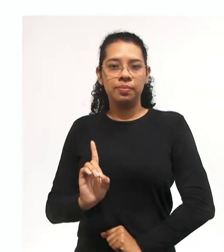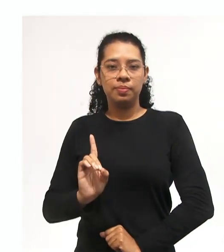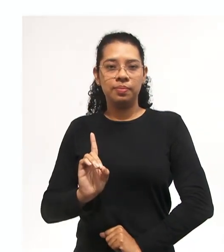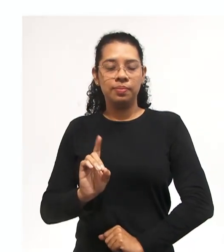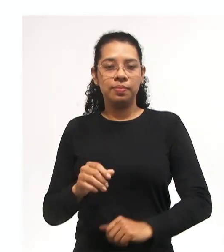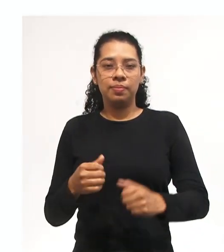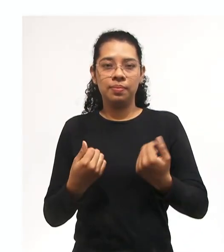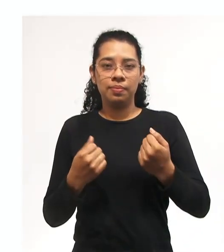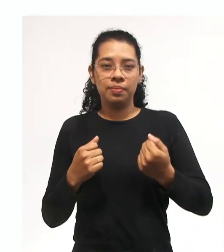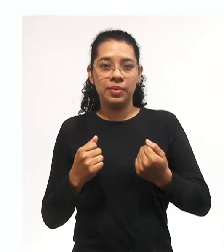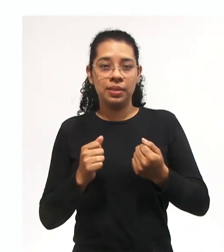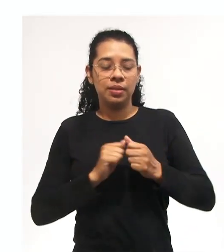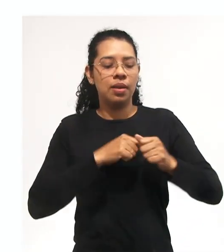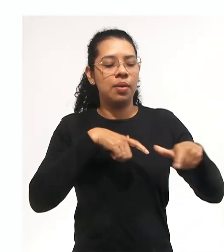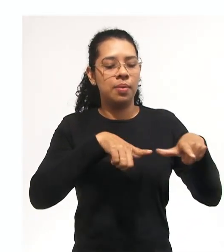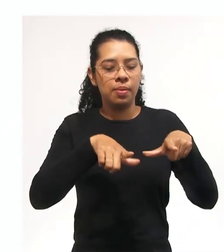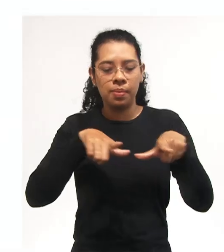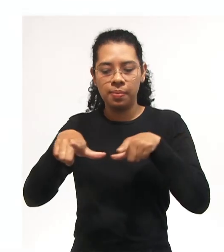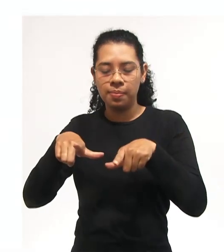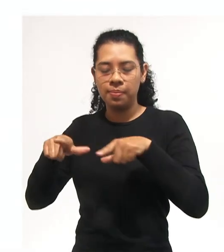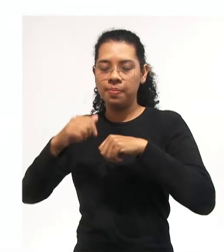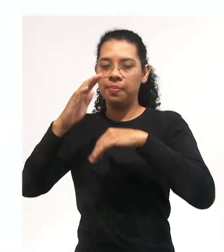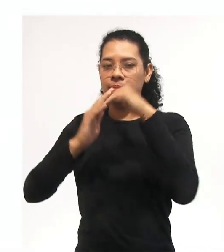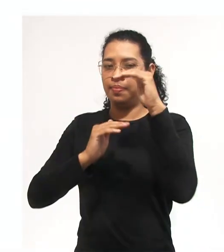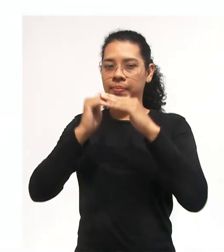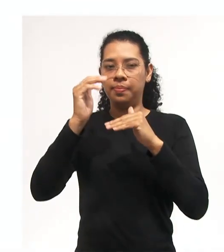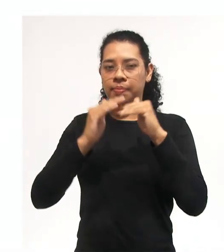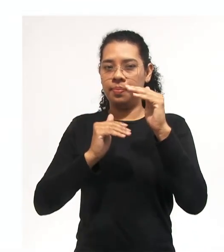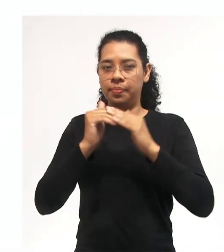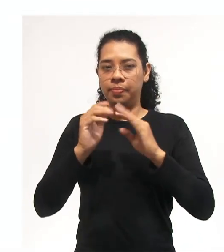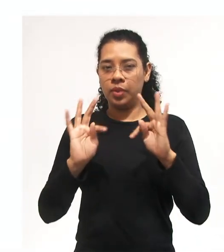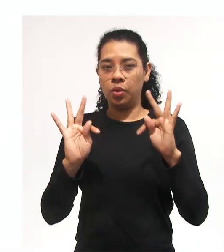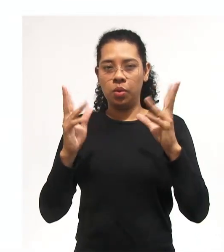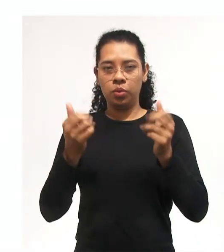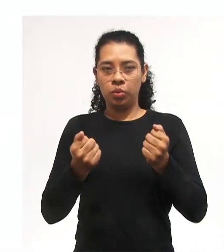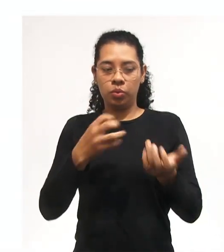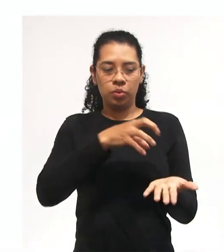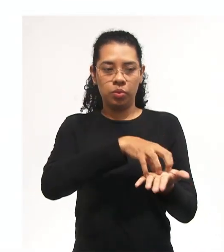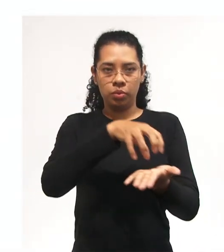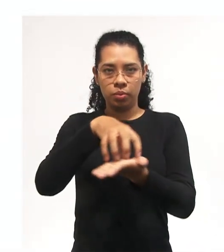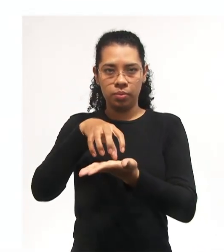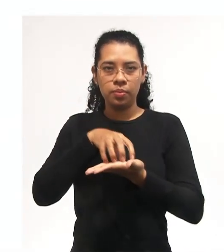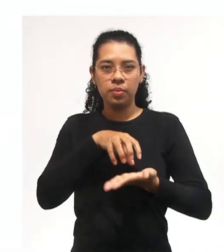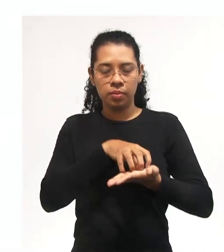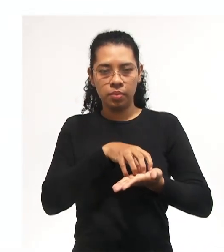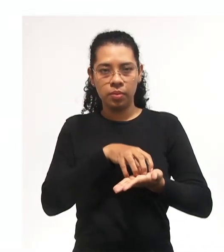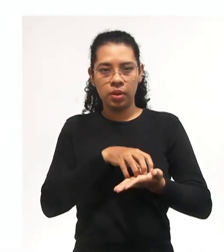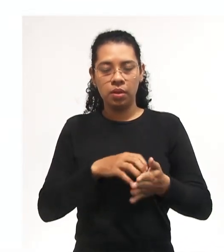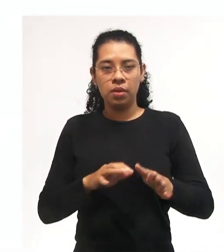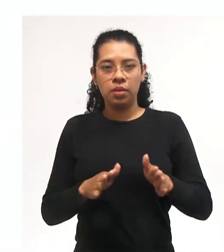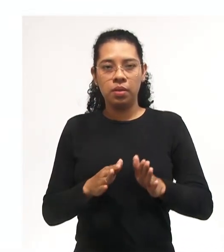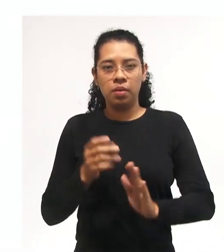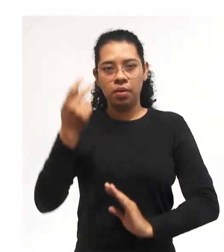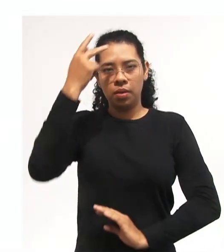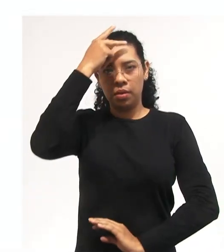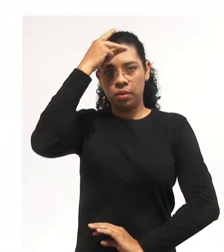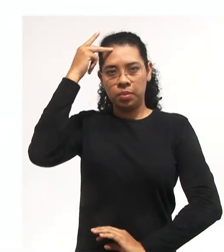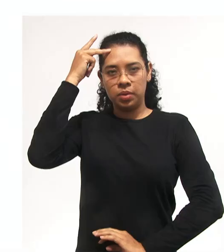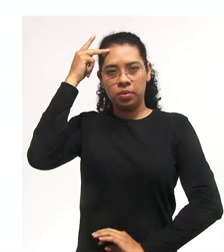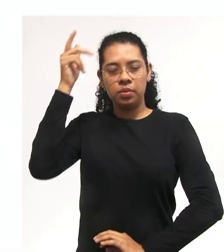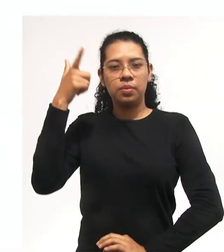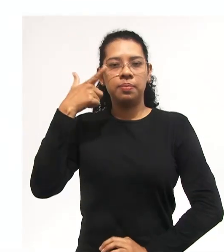e aos empregados públicos, naquelas pessoas que ingressam na carreira por meio de